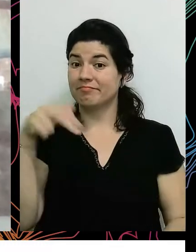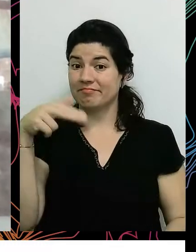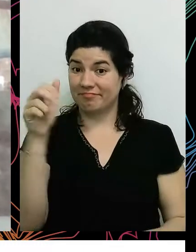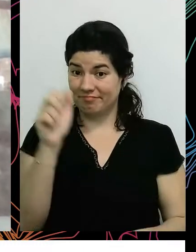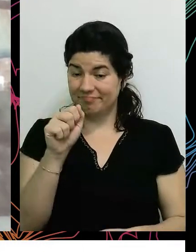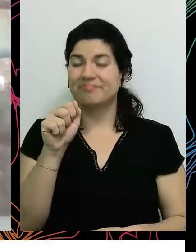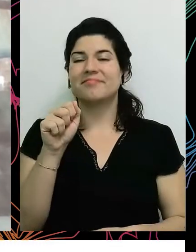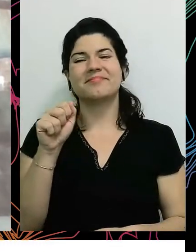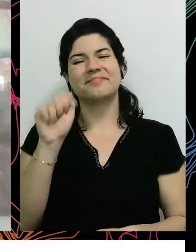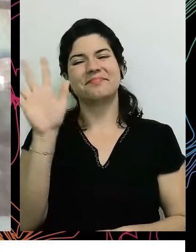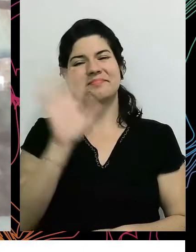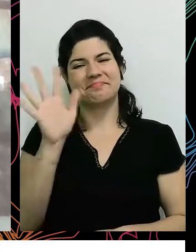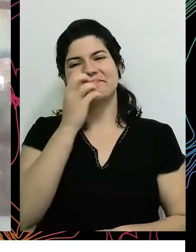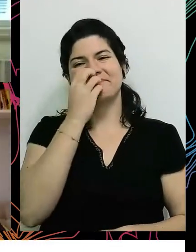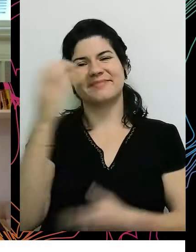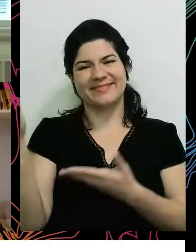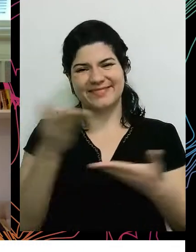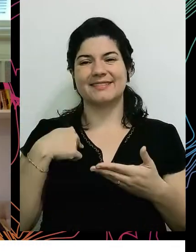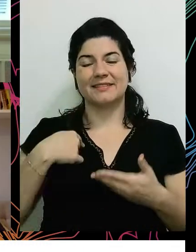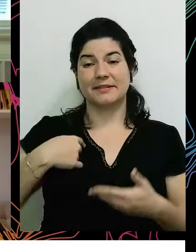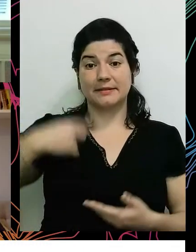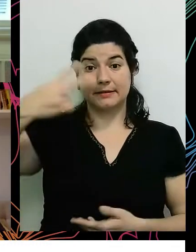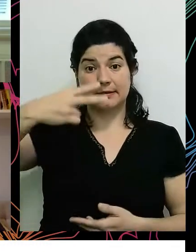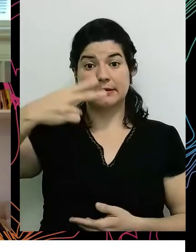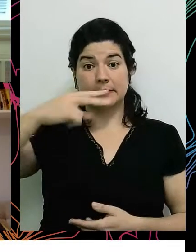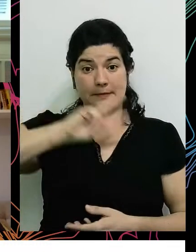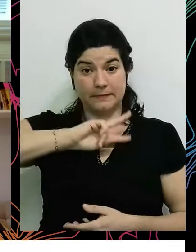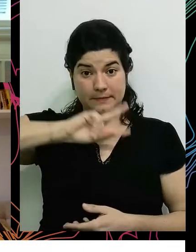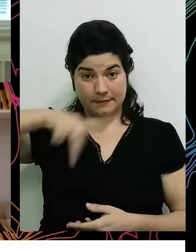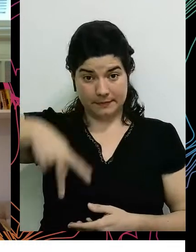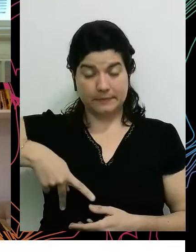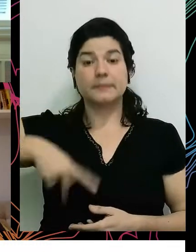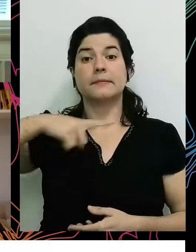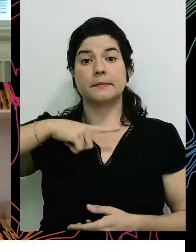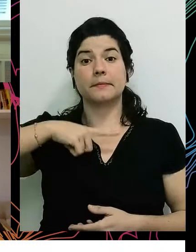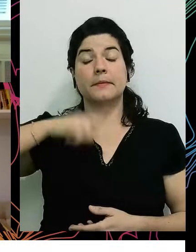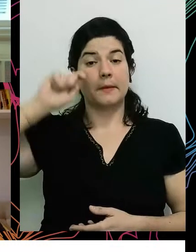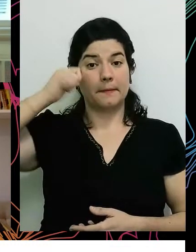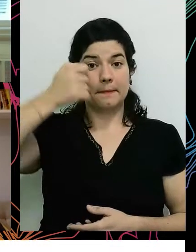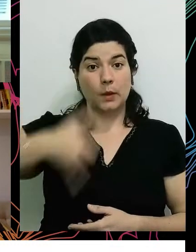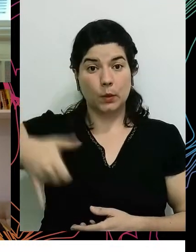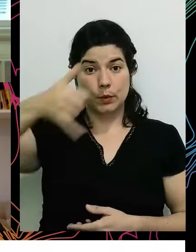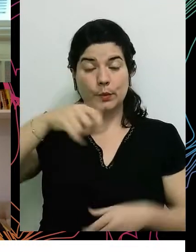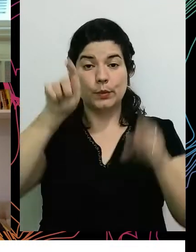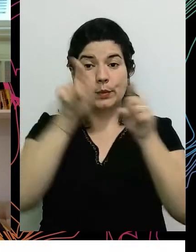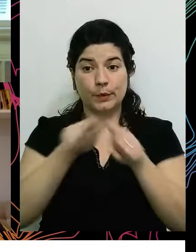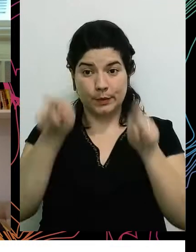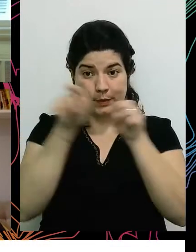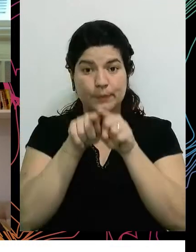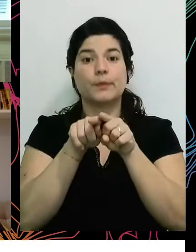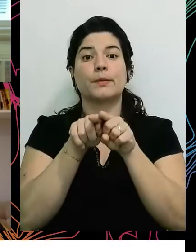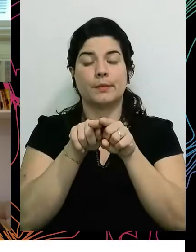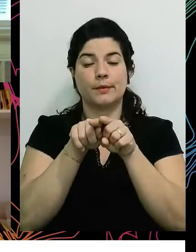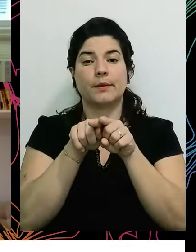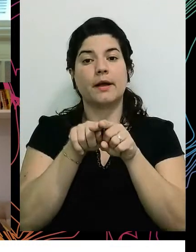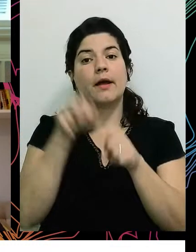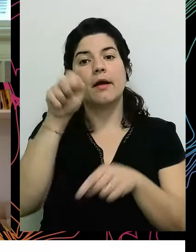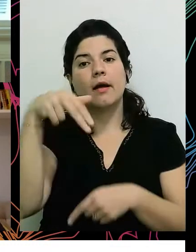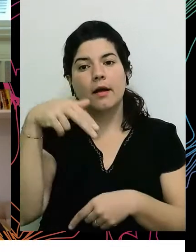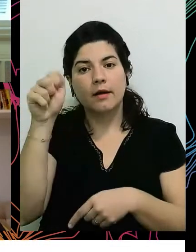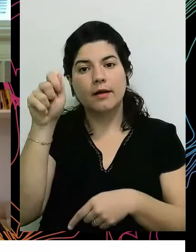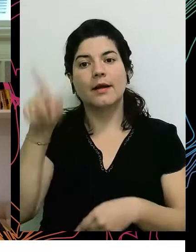Olá, Ana, bem-vinda. Ela é vice-presidente de tecnologia do petróleo e exploração da Equinor. A Ana é